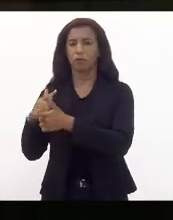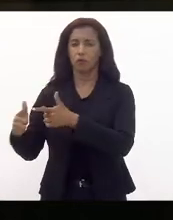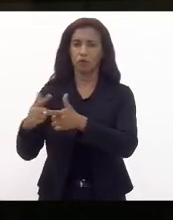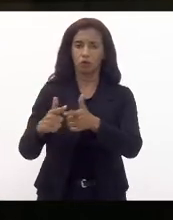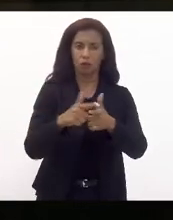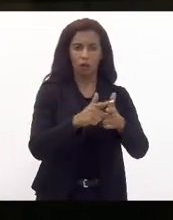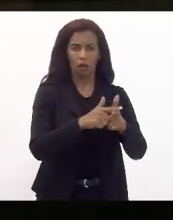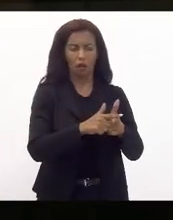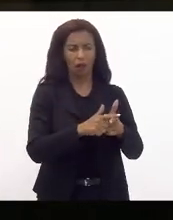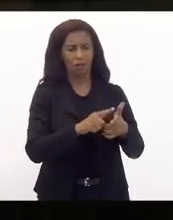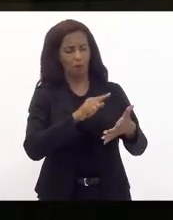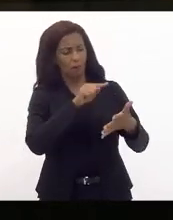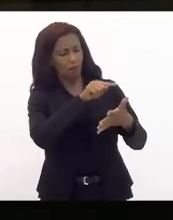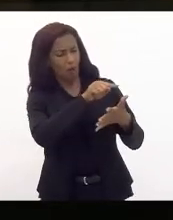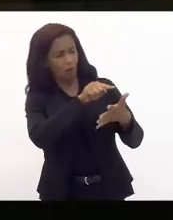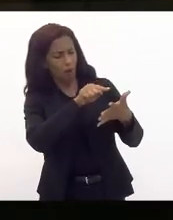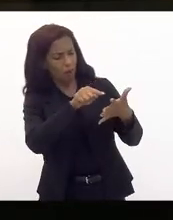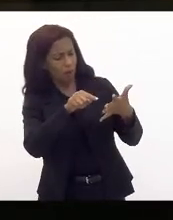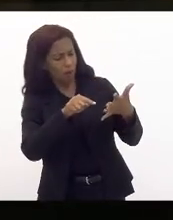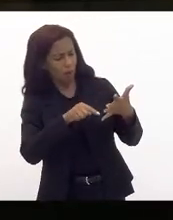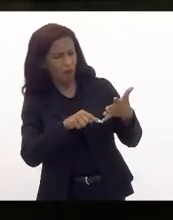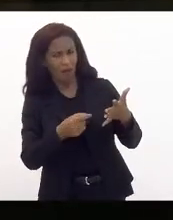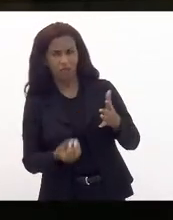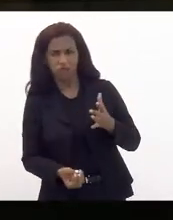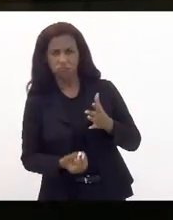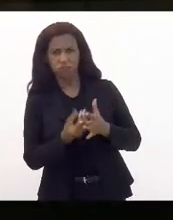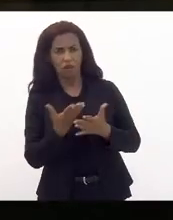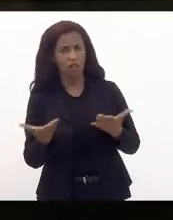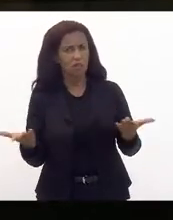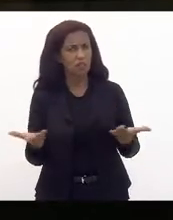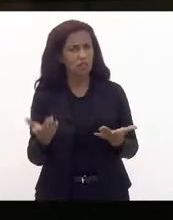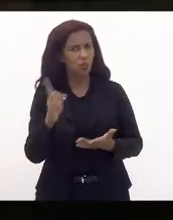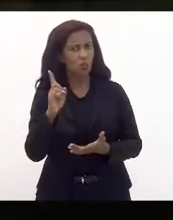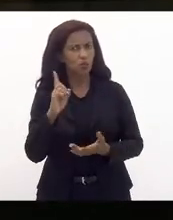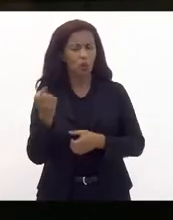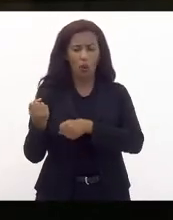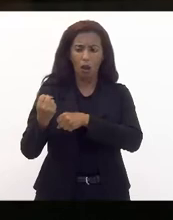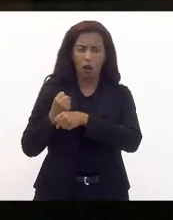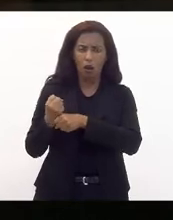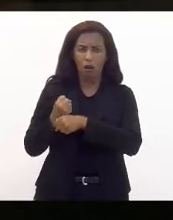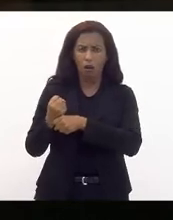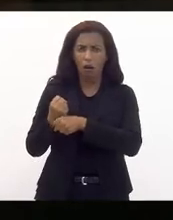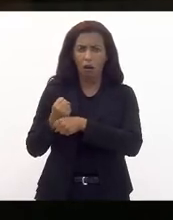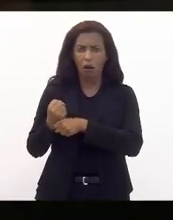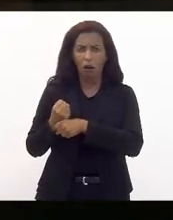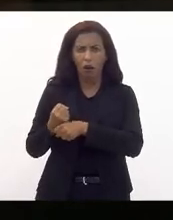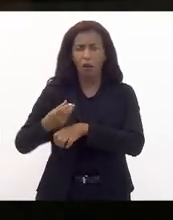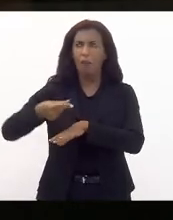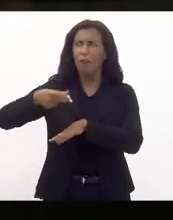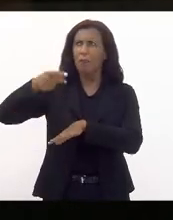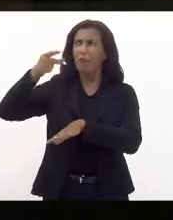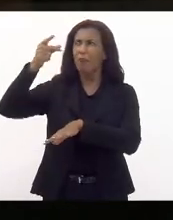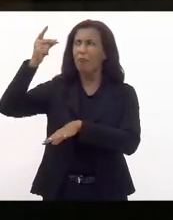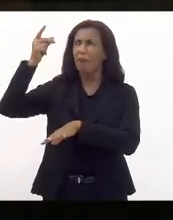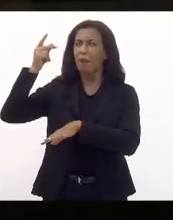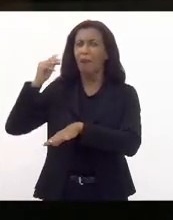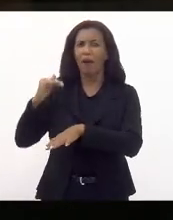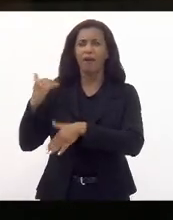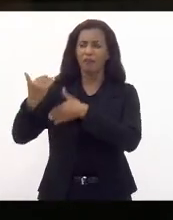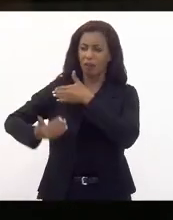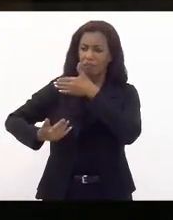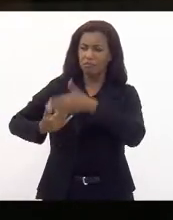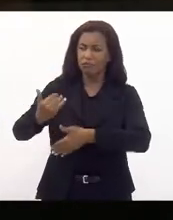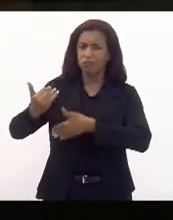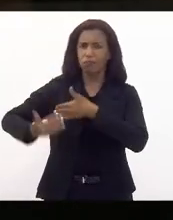que são apontados não são de hoje de muito tempo e que é muito tempo eles